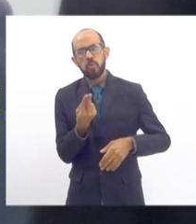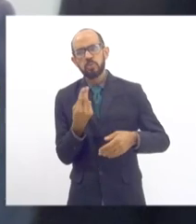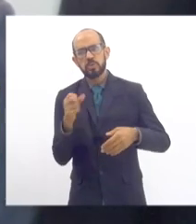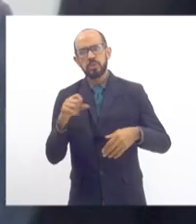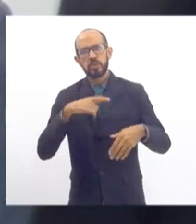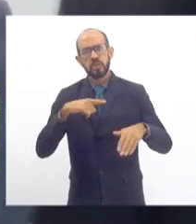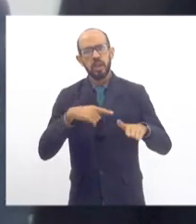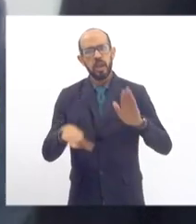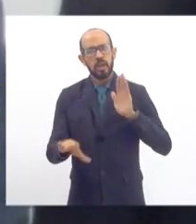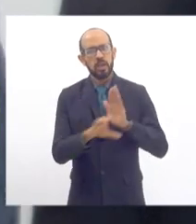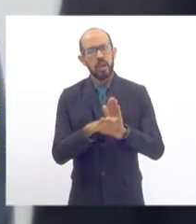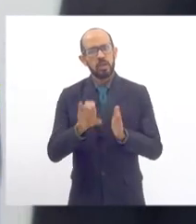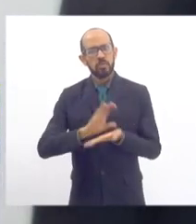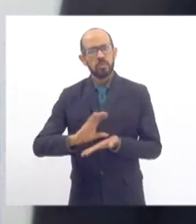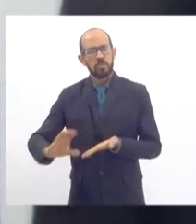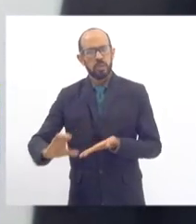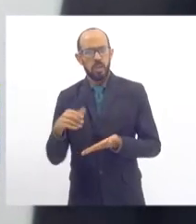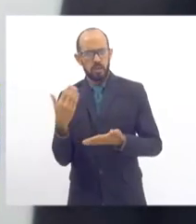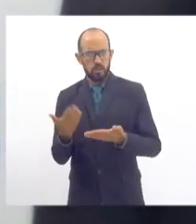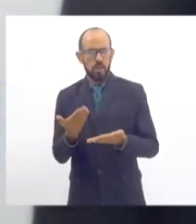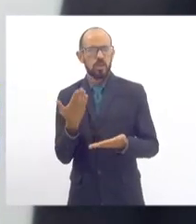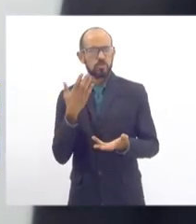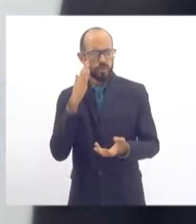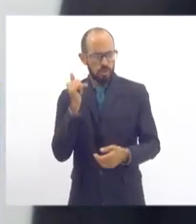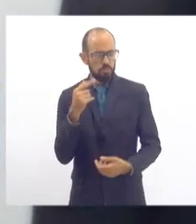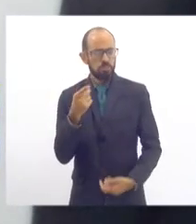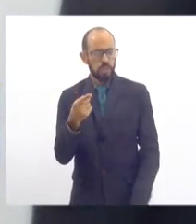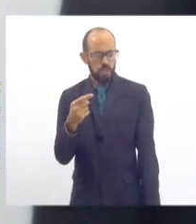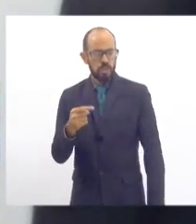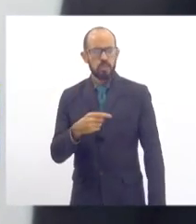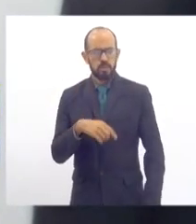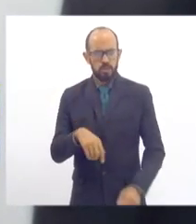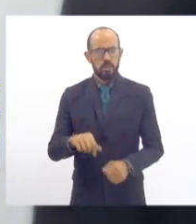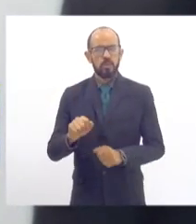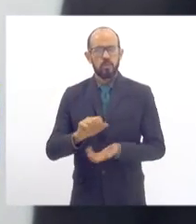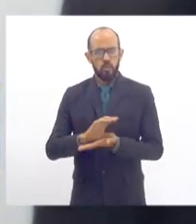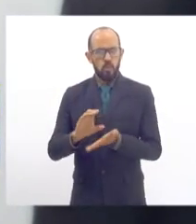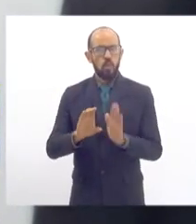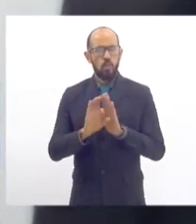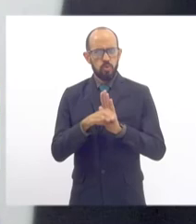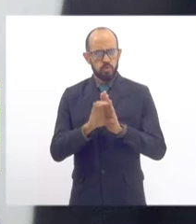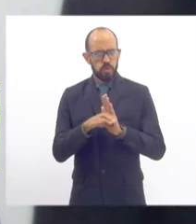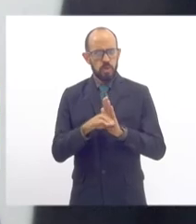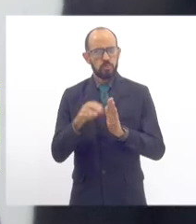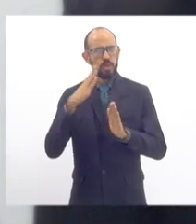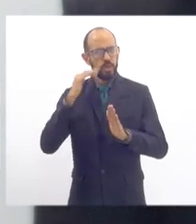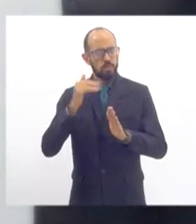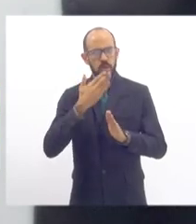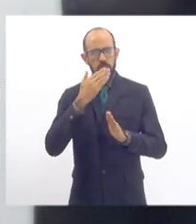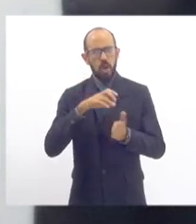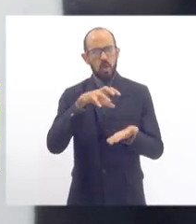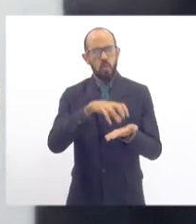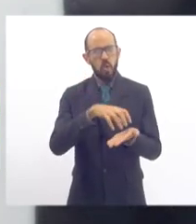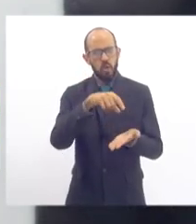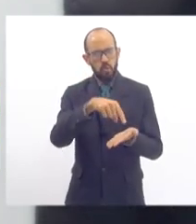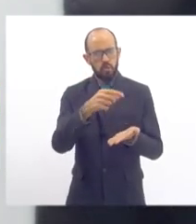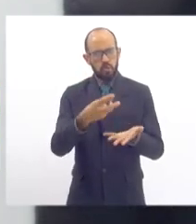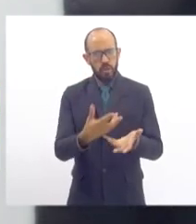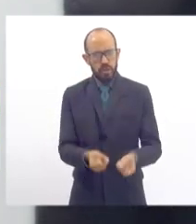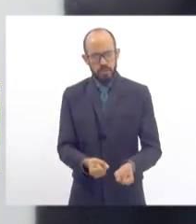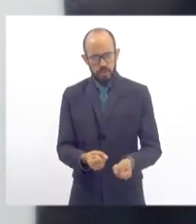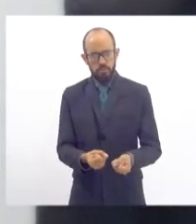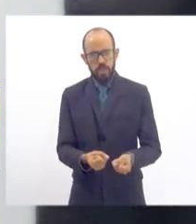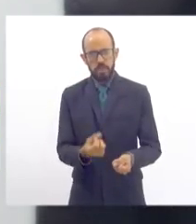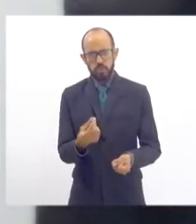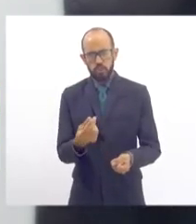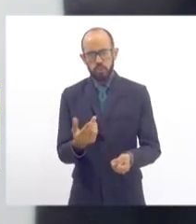lei orçamentária? Como é que se dá essa definição de quais órgãos vão receber repasses e de quanto? Então, queria só